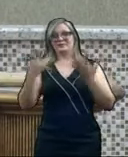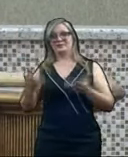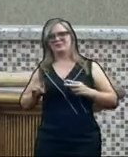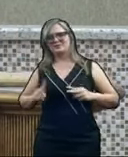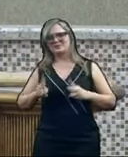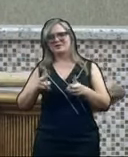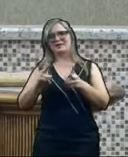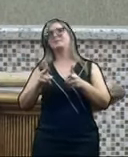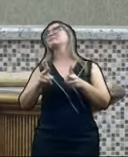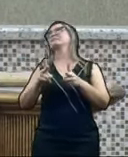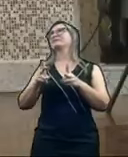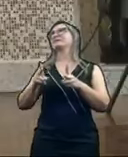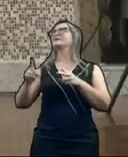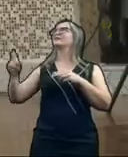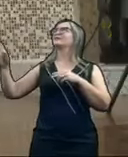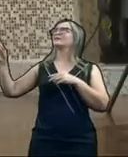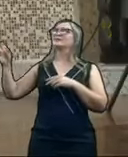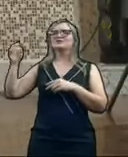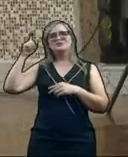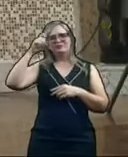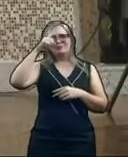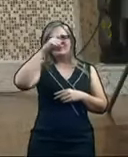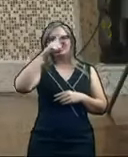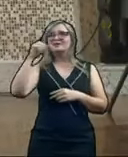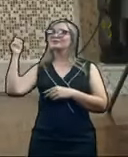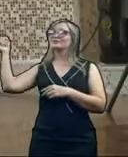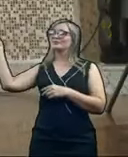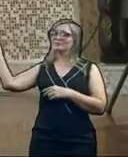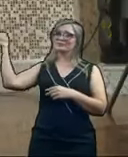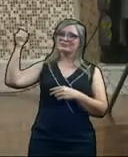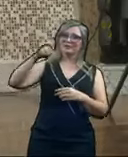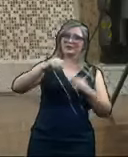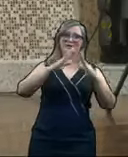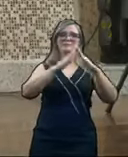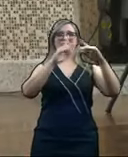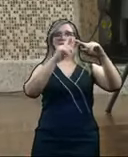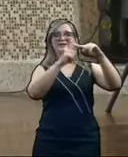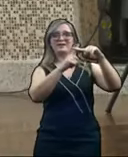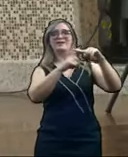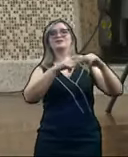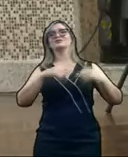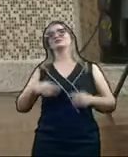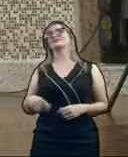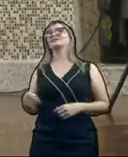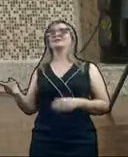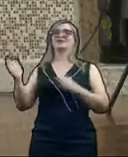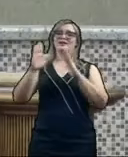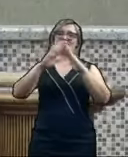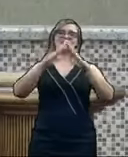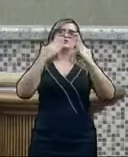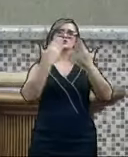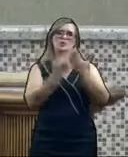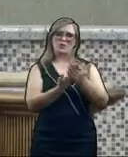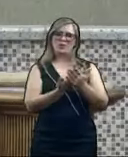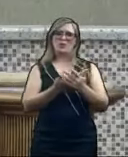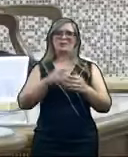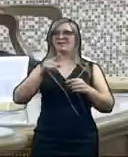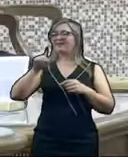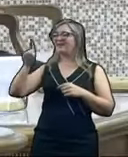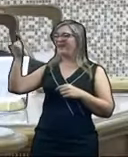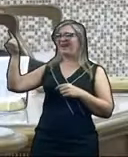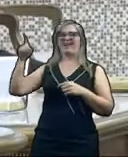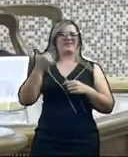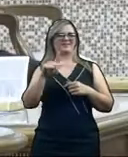que queria mudar para cidade para da escola para os meninos e tentar ter uma perspectiva